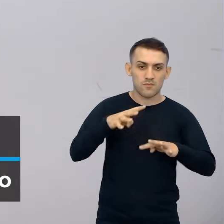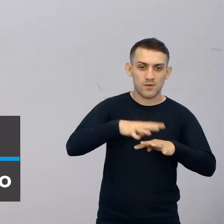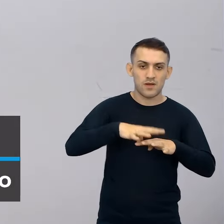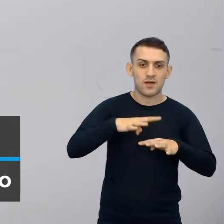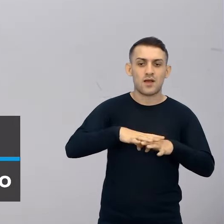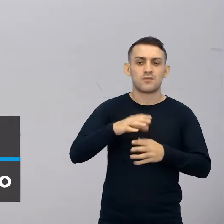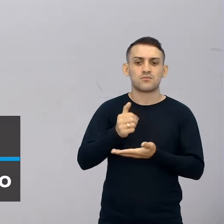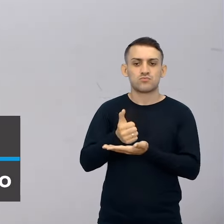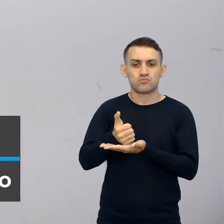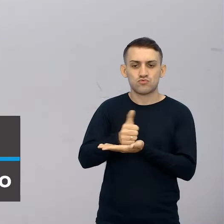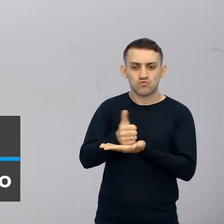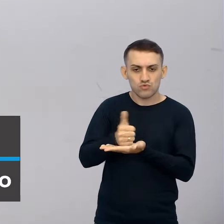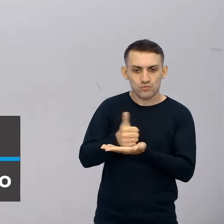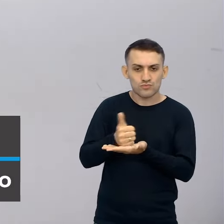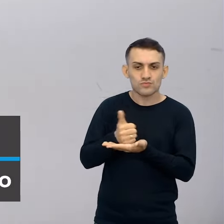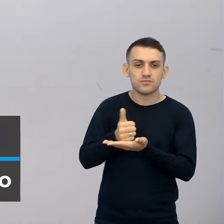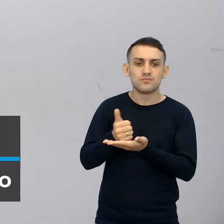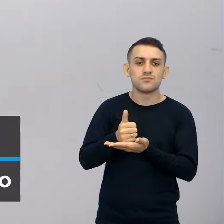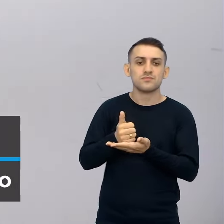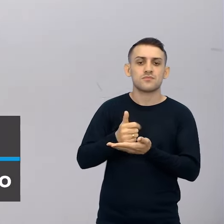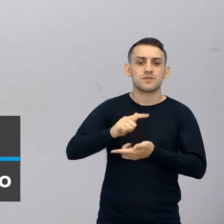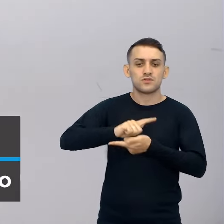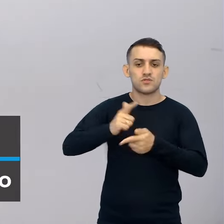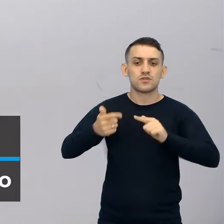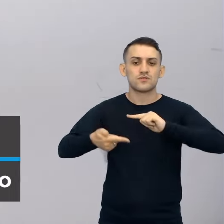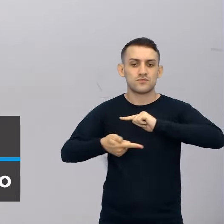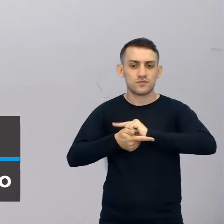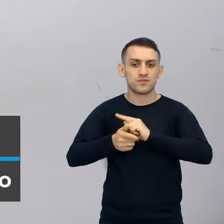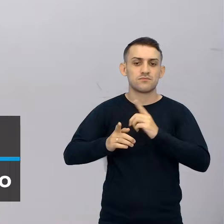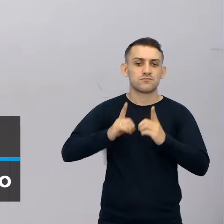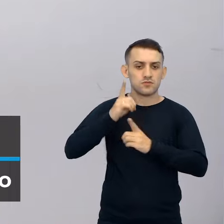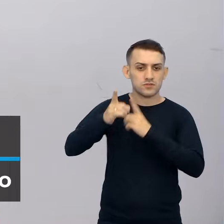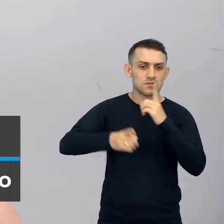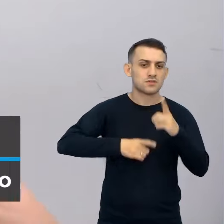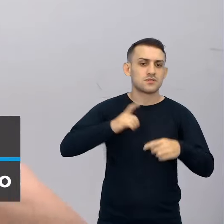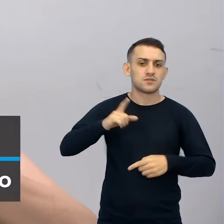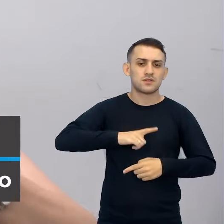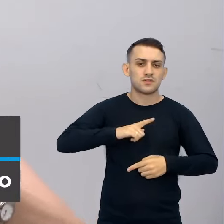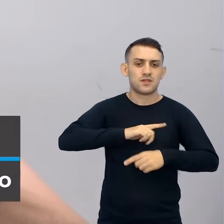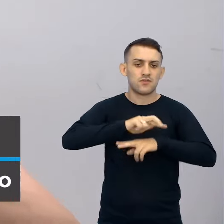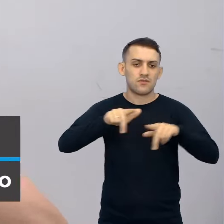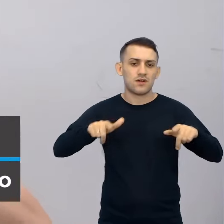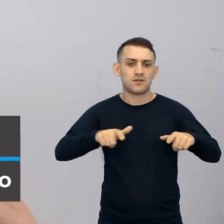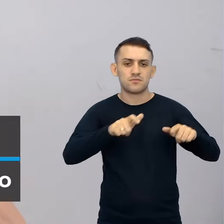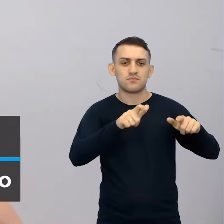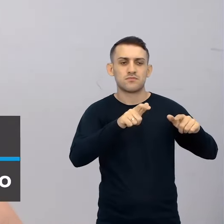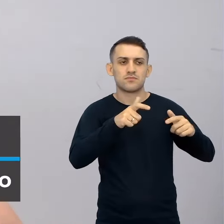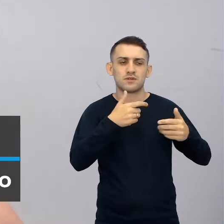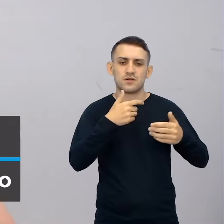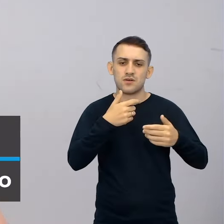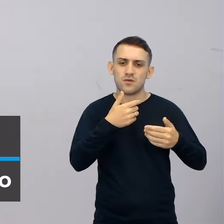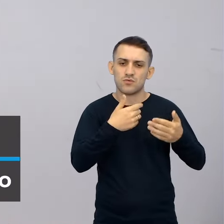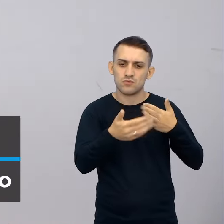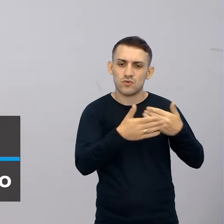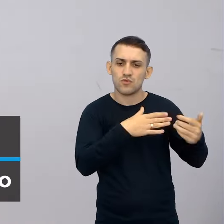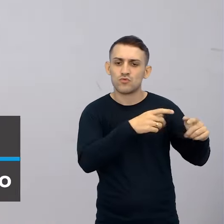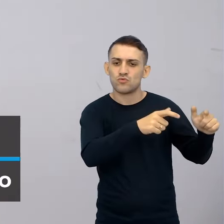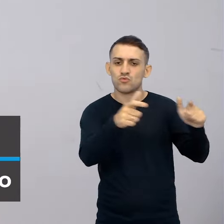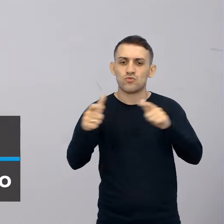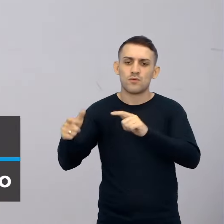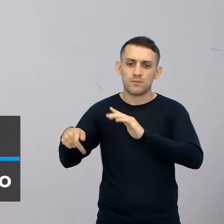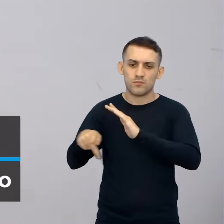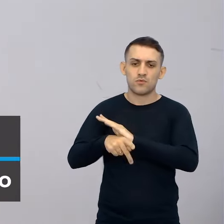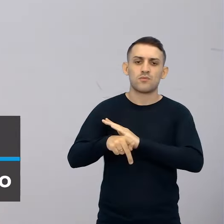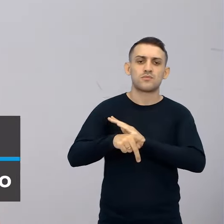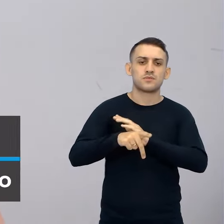jogo, um software de geometria dinâmica, por exemplo. Veja que para cada área e suas tecnologias, a tecnologia não é só ter o